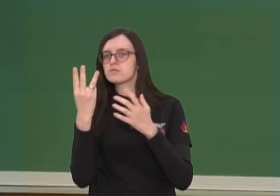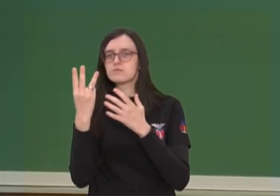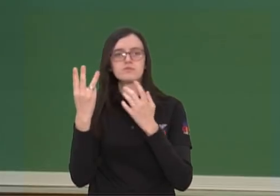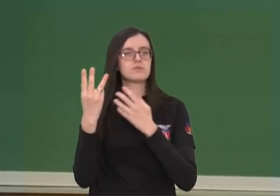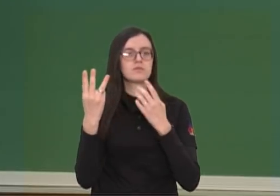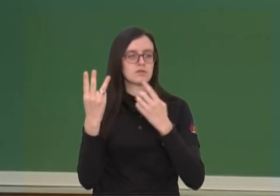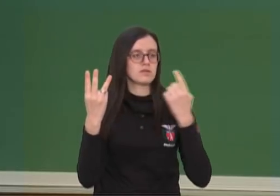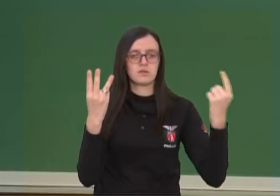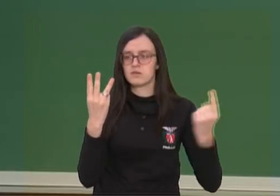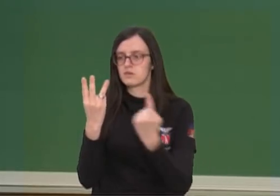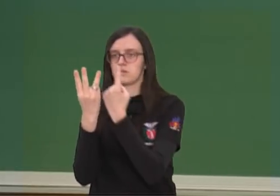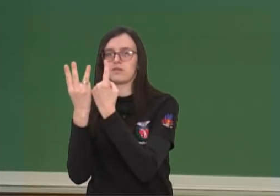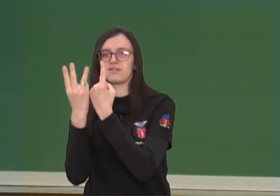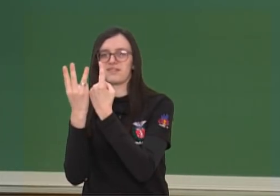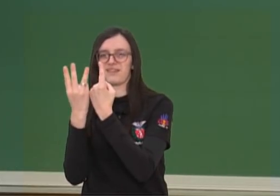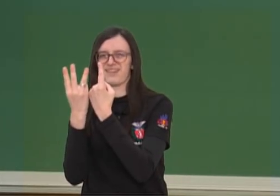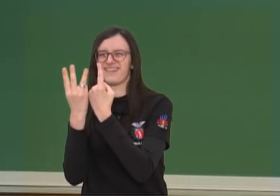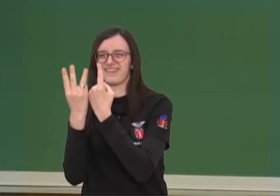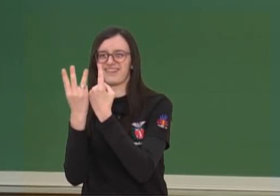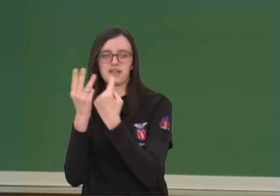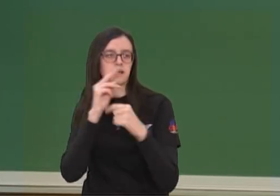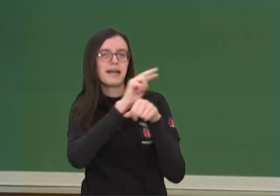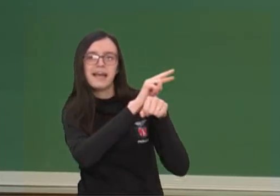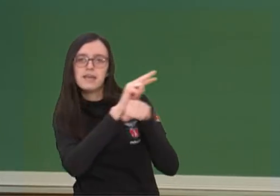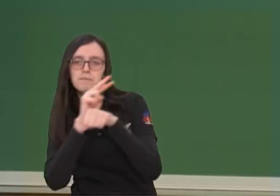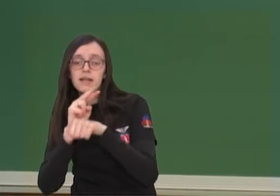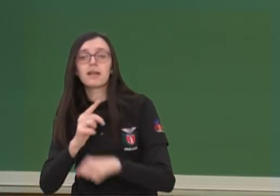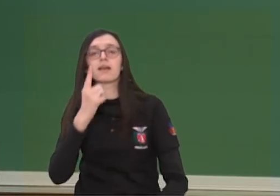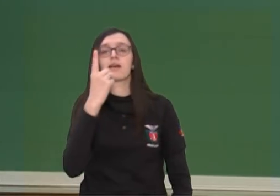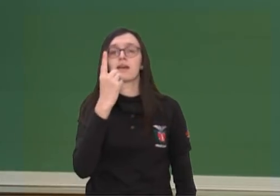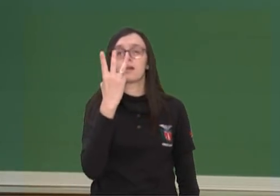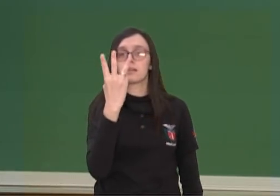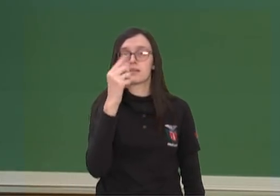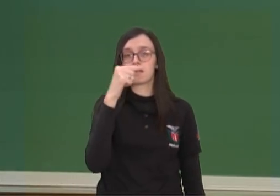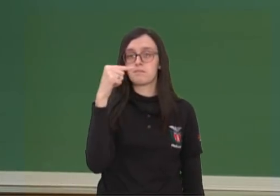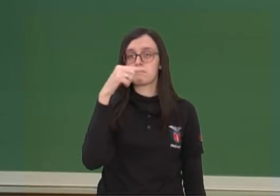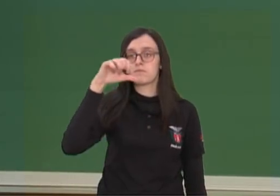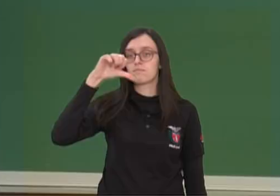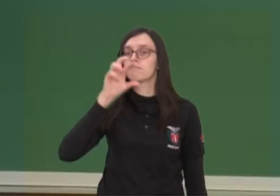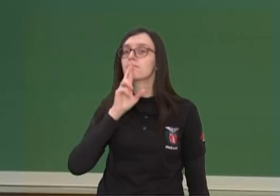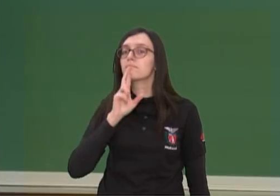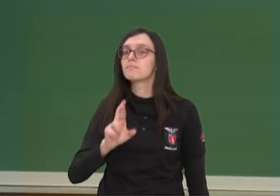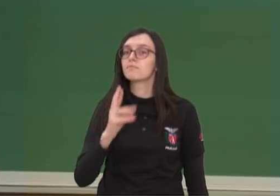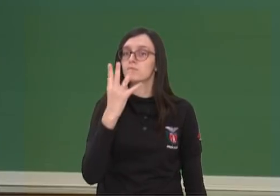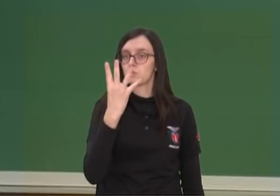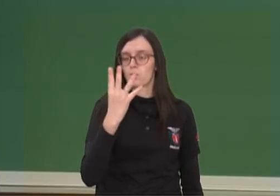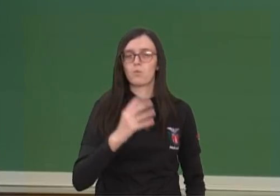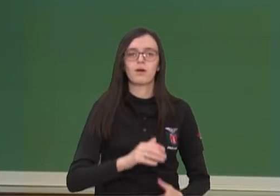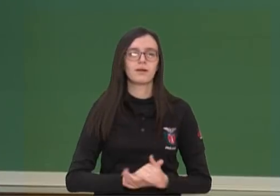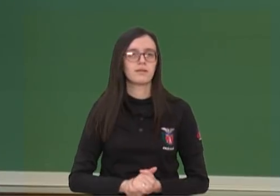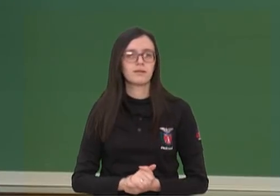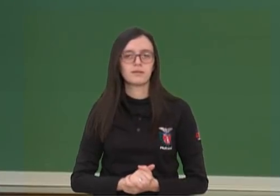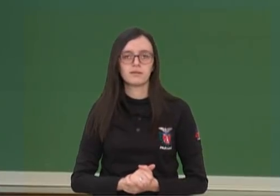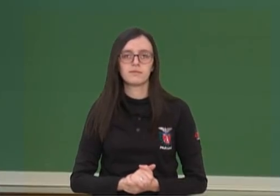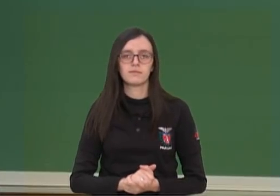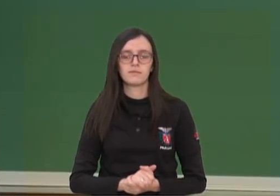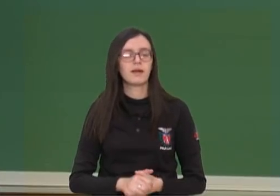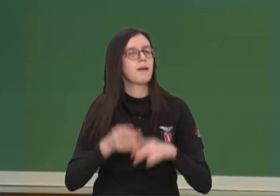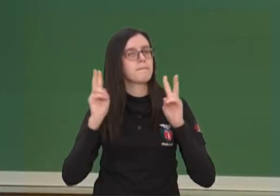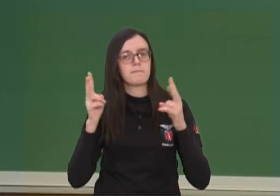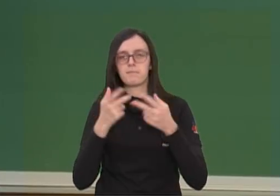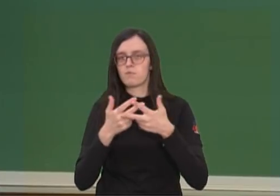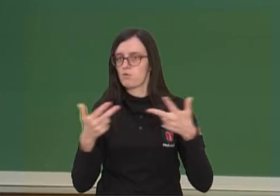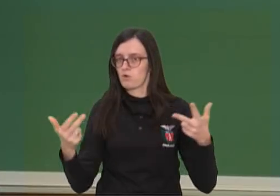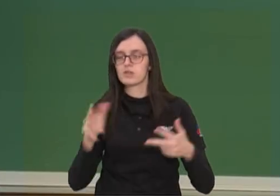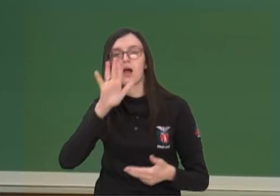número 13. Agora, eu consigo. 13 menos 9, 4. 12 menos, aqui é a mesma coisa, né?